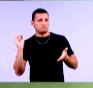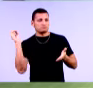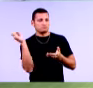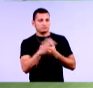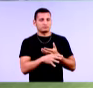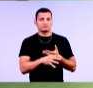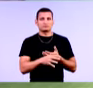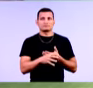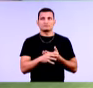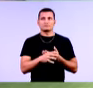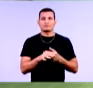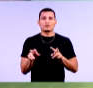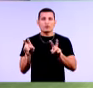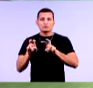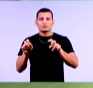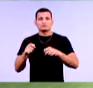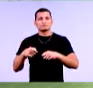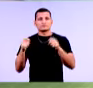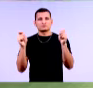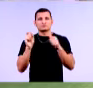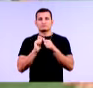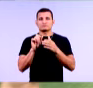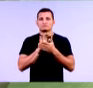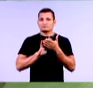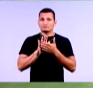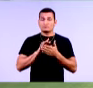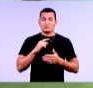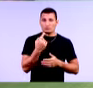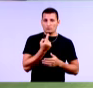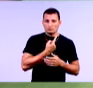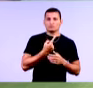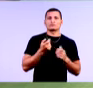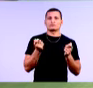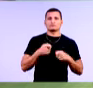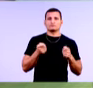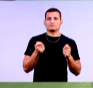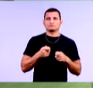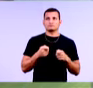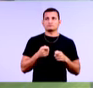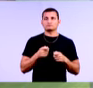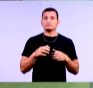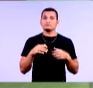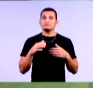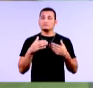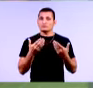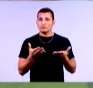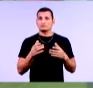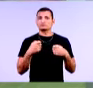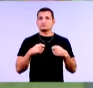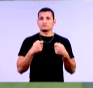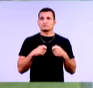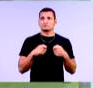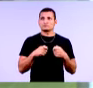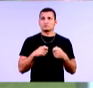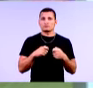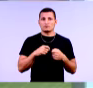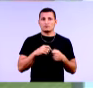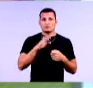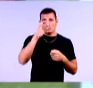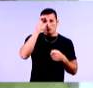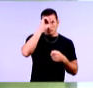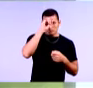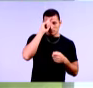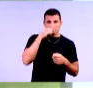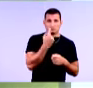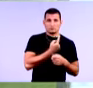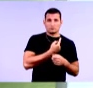que ele quebra. O computador não é capaz de nada disso. Nós somos capazes. Então, o que a gente precisa? A gente aprende o que é o smartphone, a